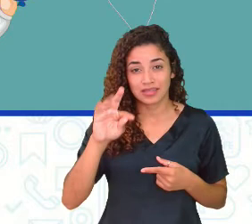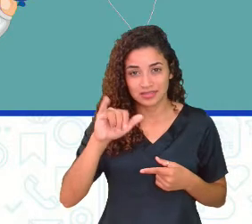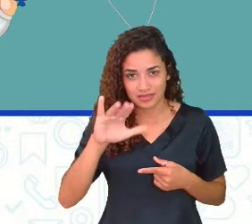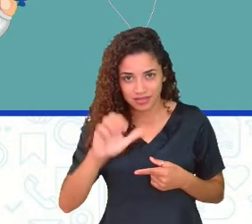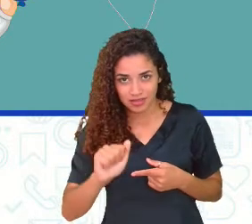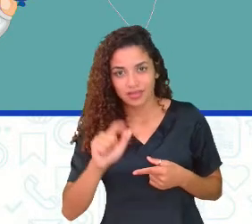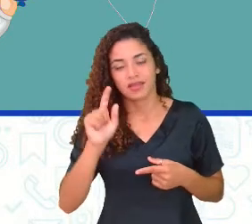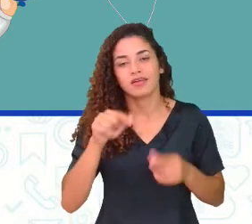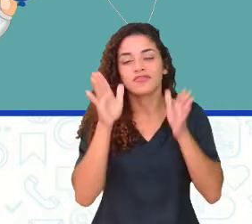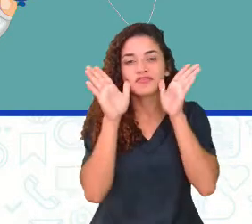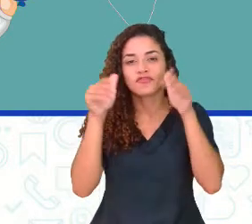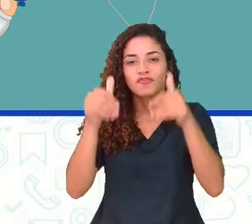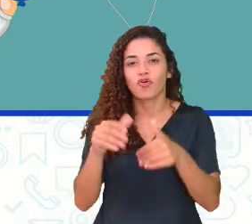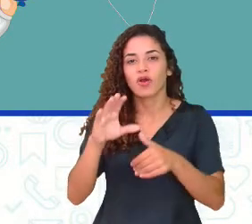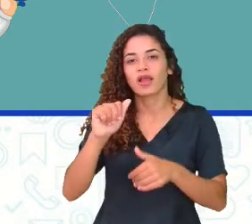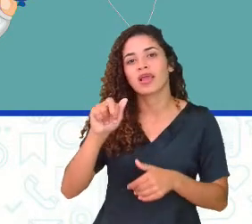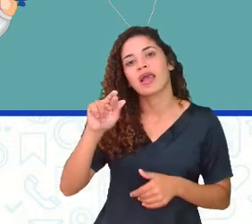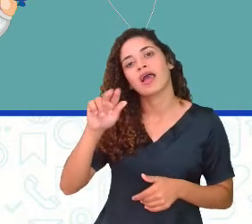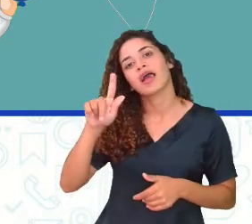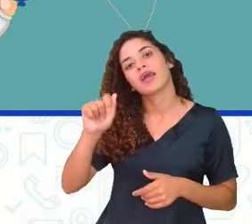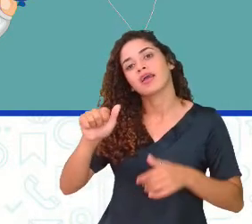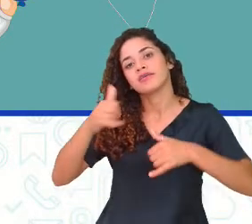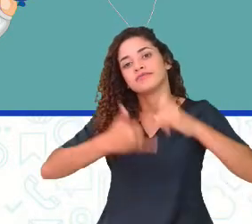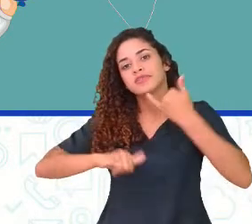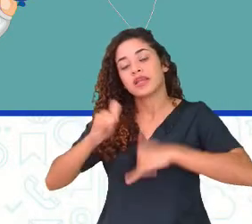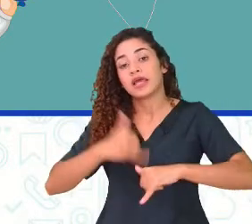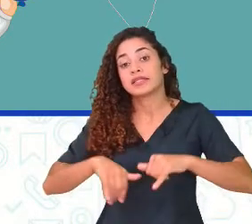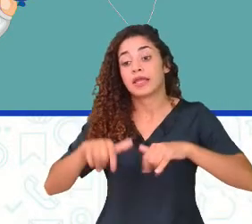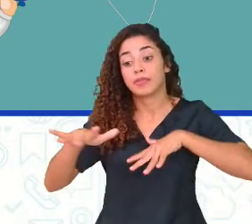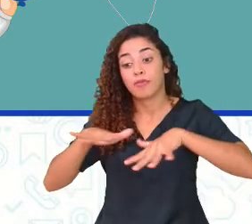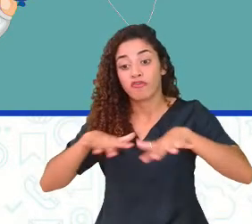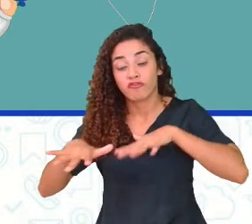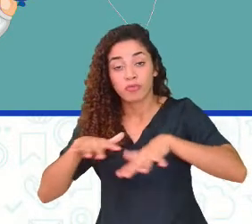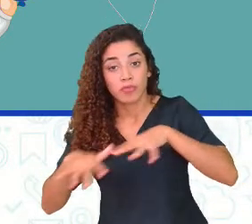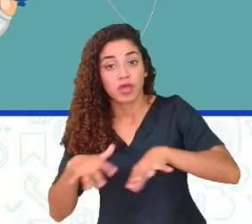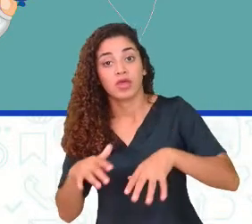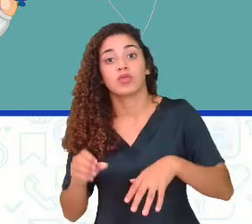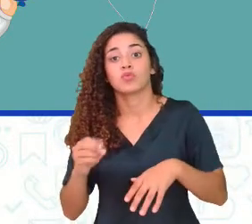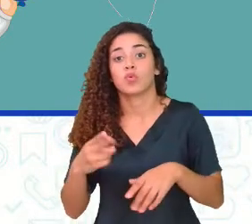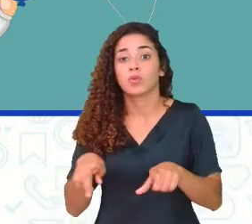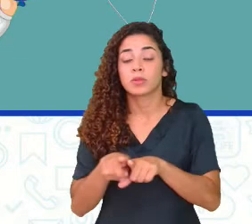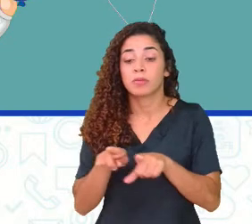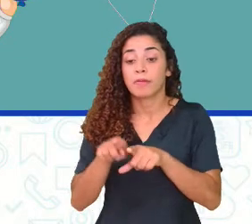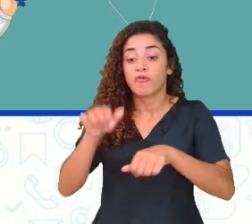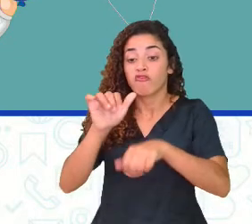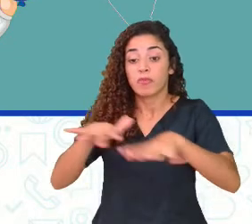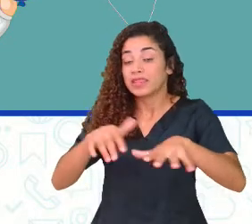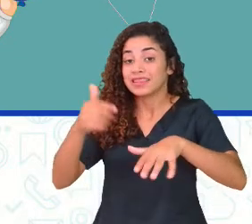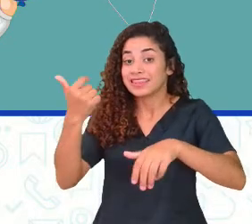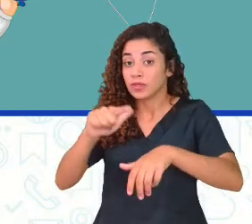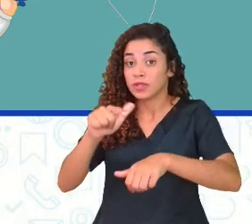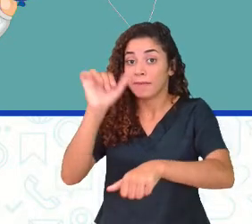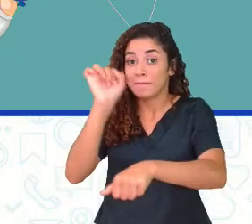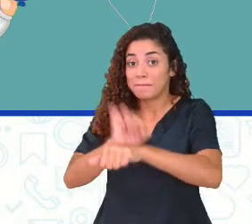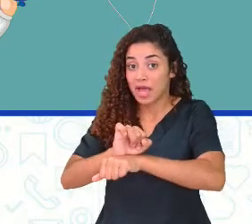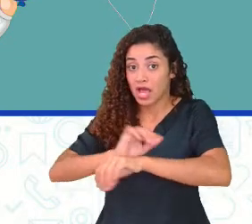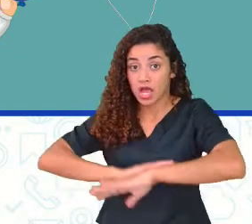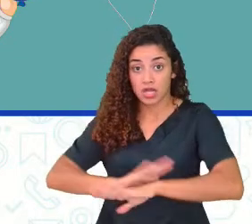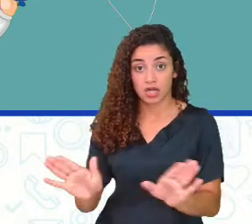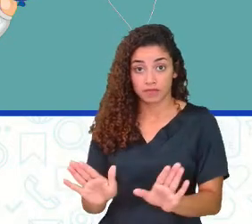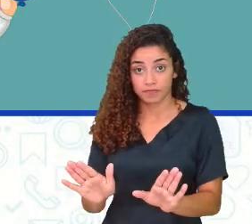das cargas elétricas sem movimento ou em estado de repouso. Então, a eletrostática, ela